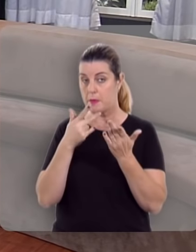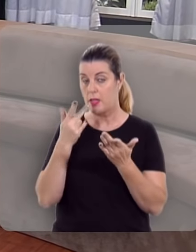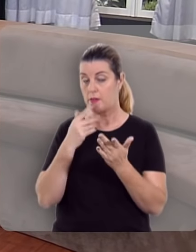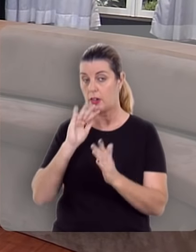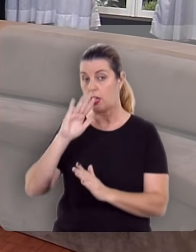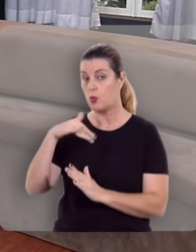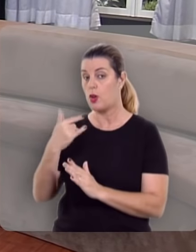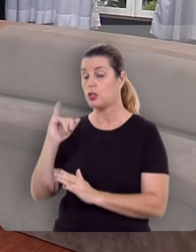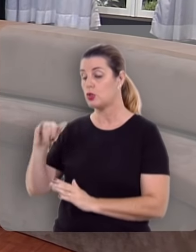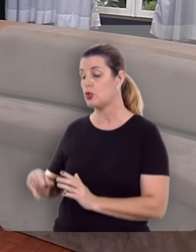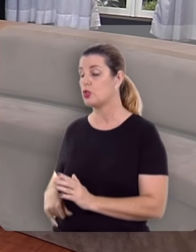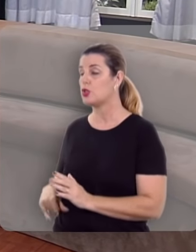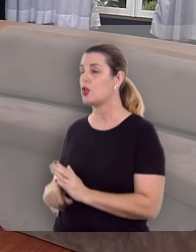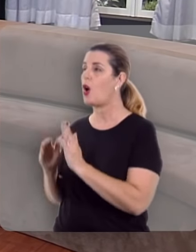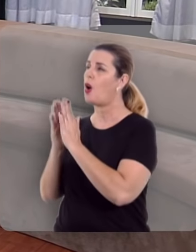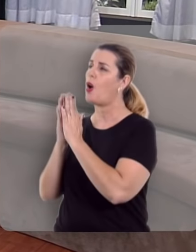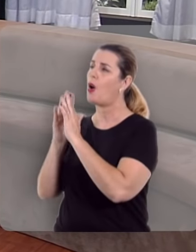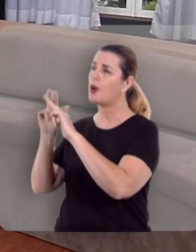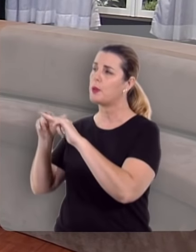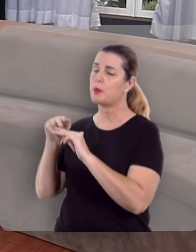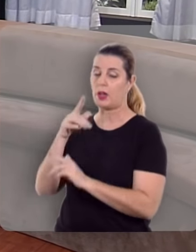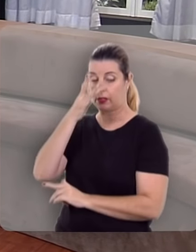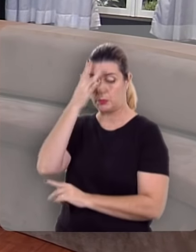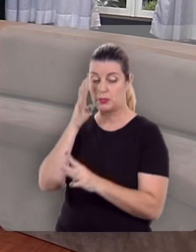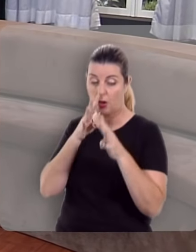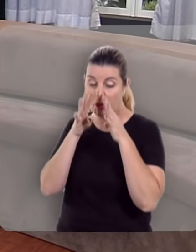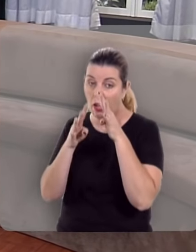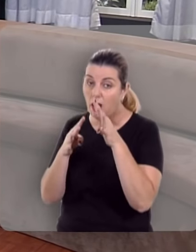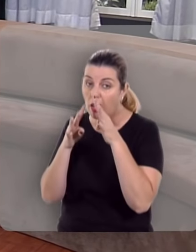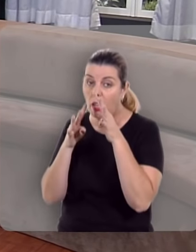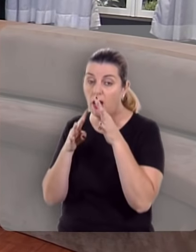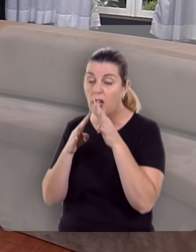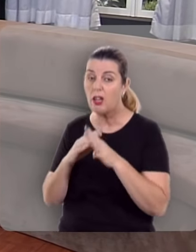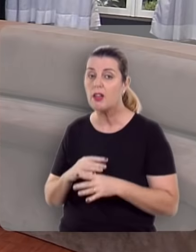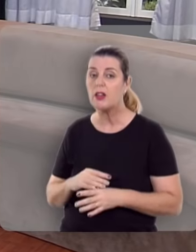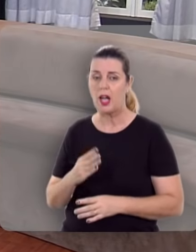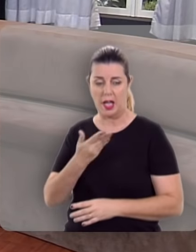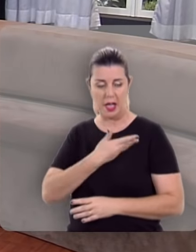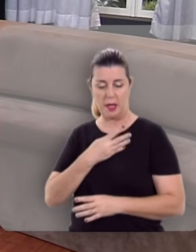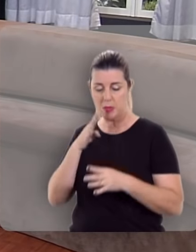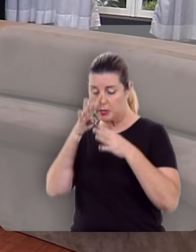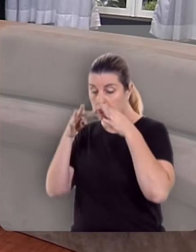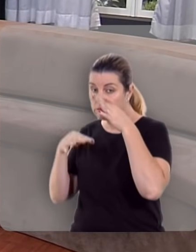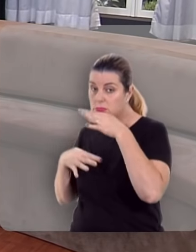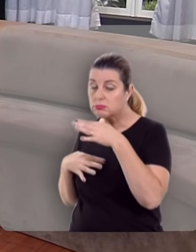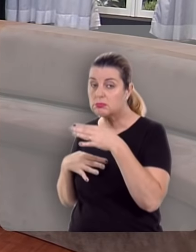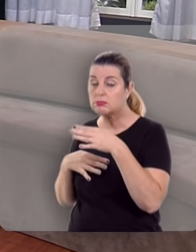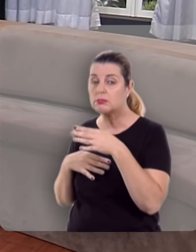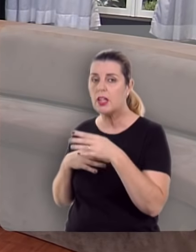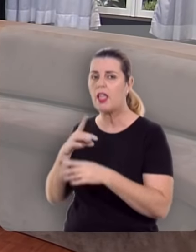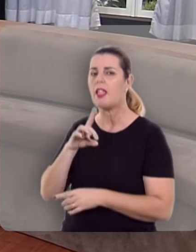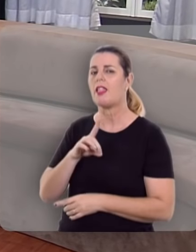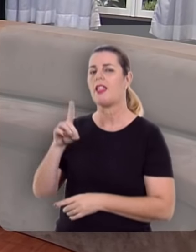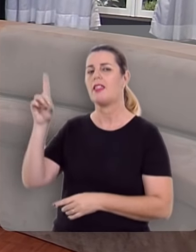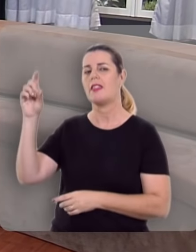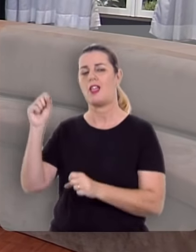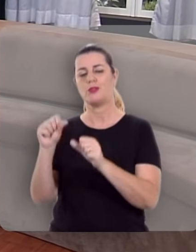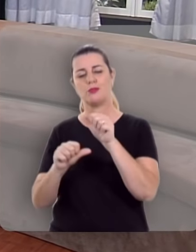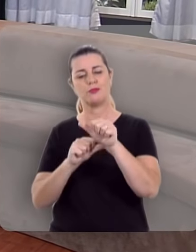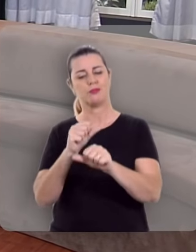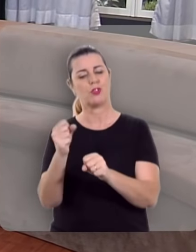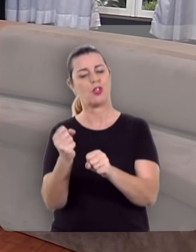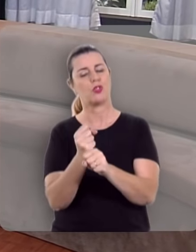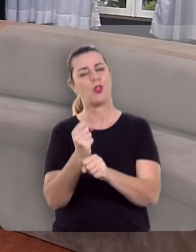alguém ao mesmo tempo. E diz a Bíblia que quando Jó, então, está orando pelos seus acusadores,